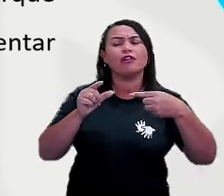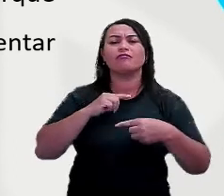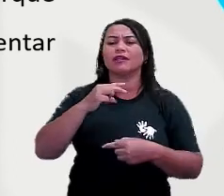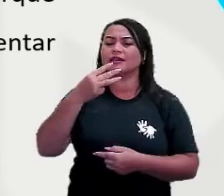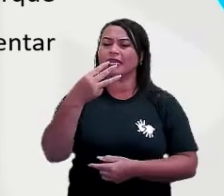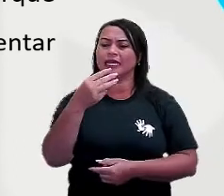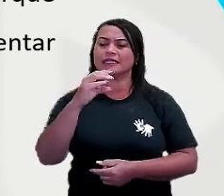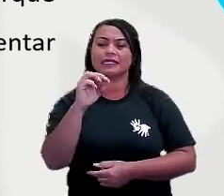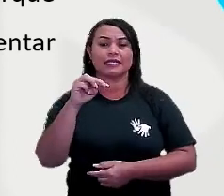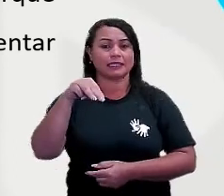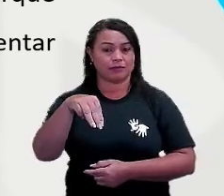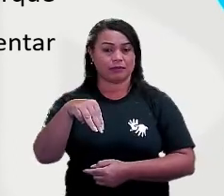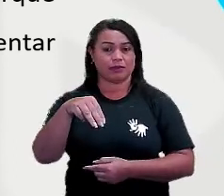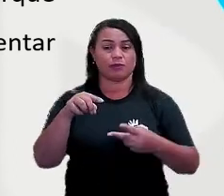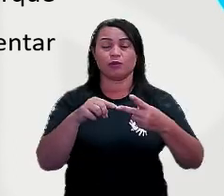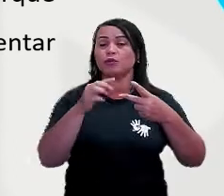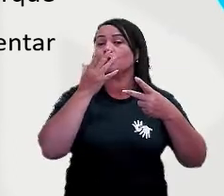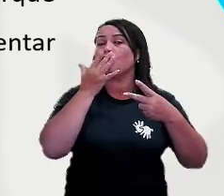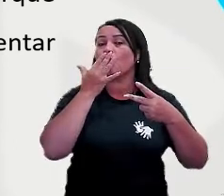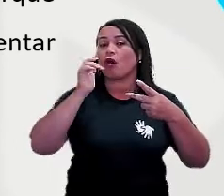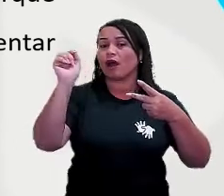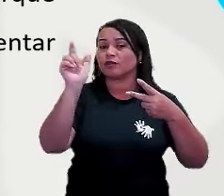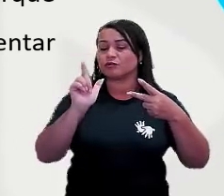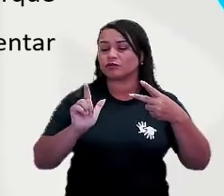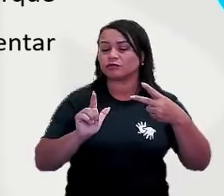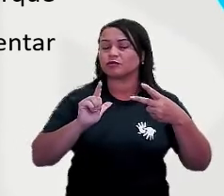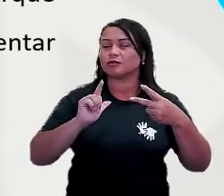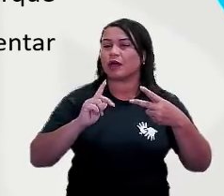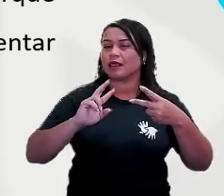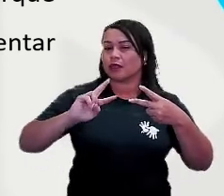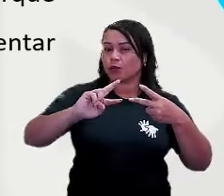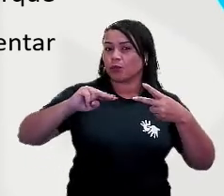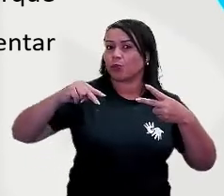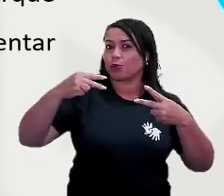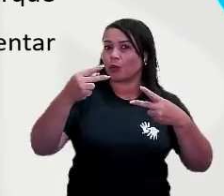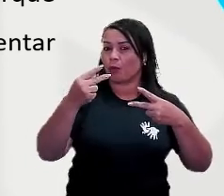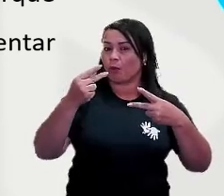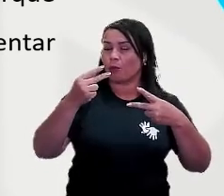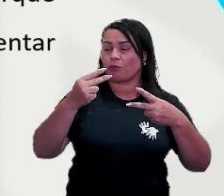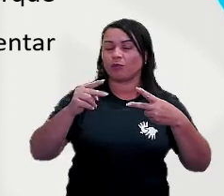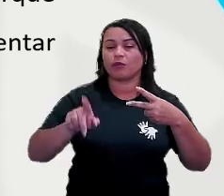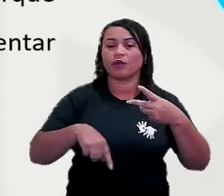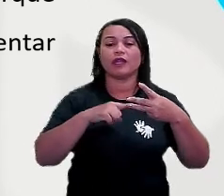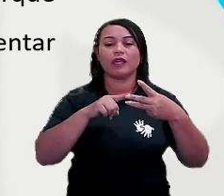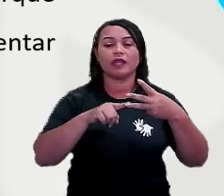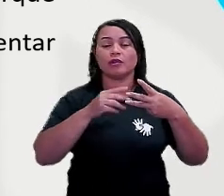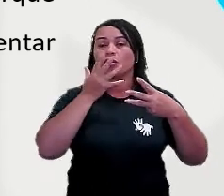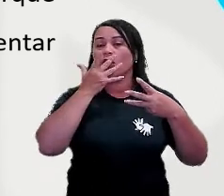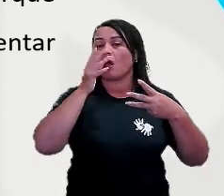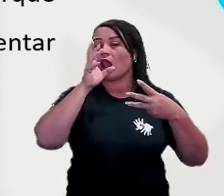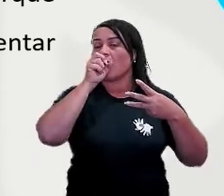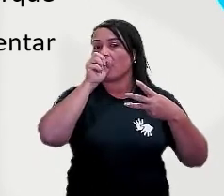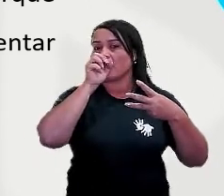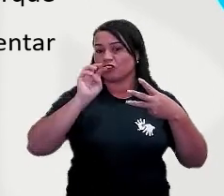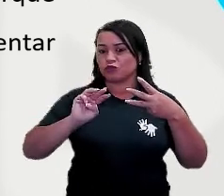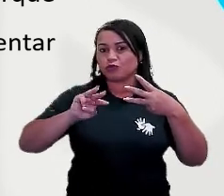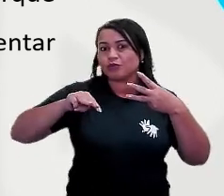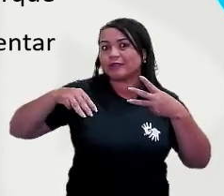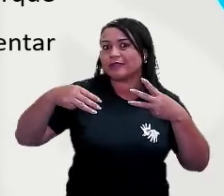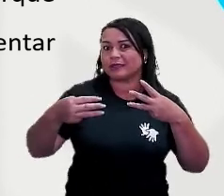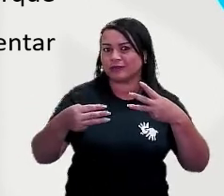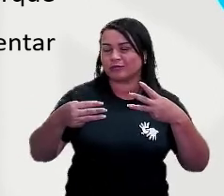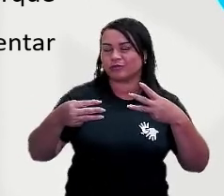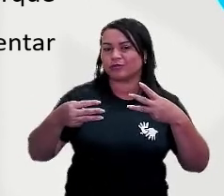centímetros. O palito azul mede o dobro disso. E o palito laranja, o triplo